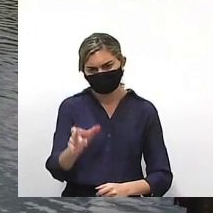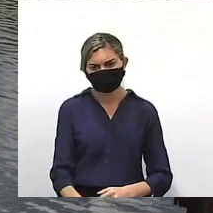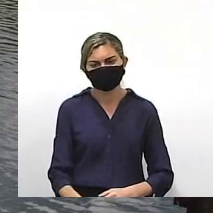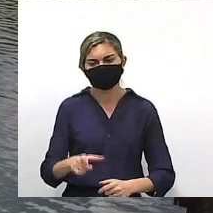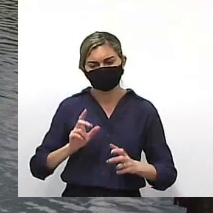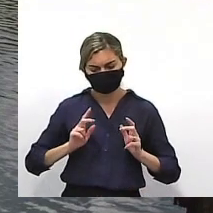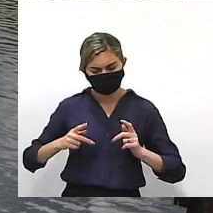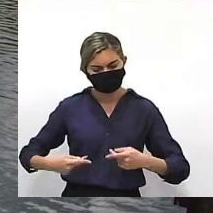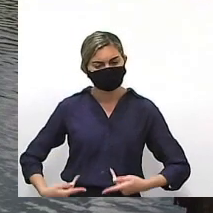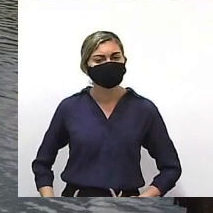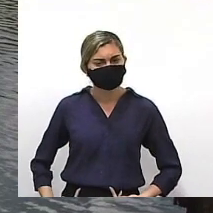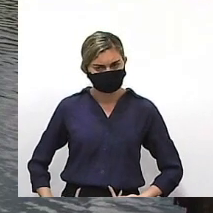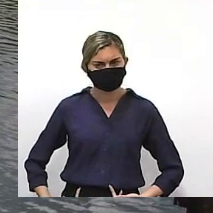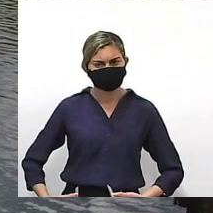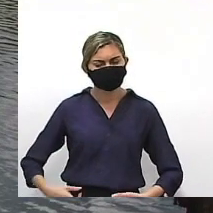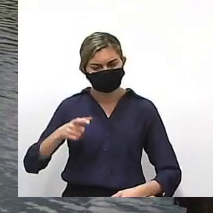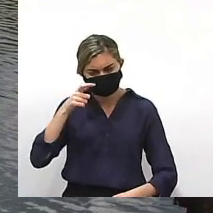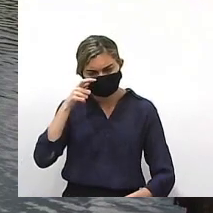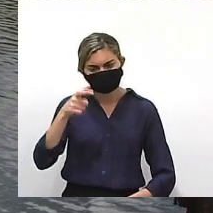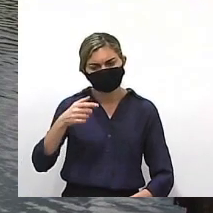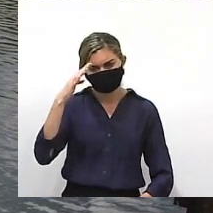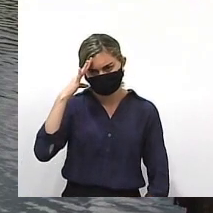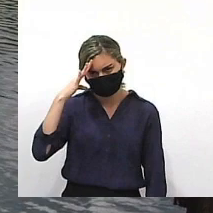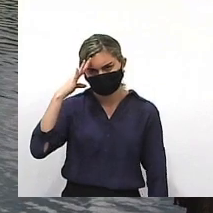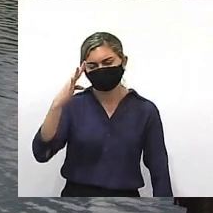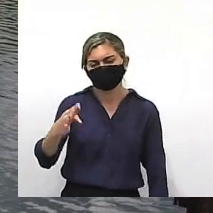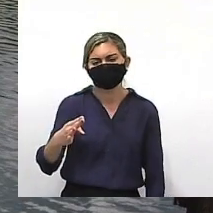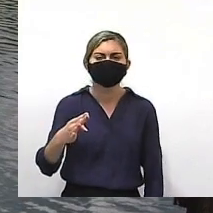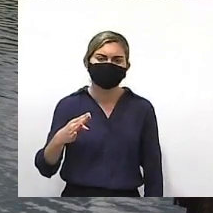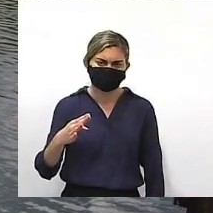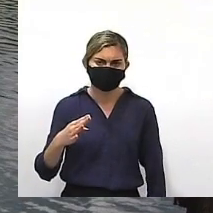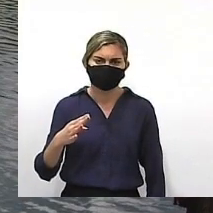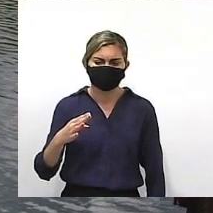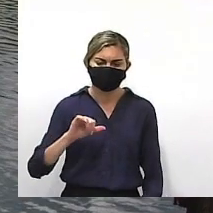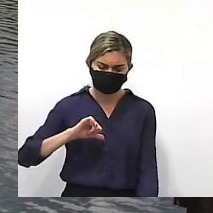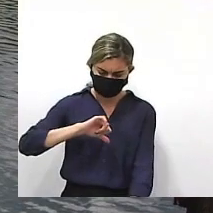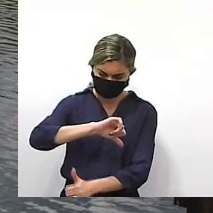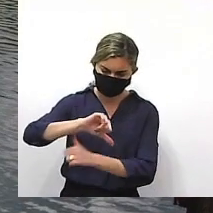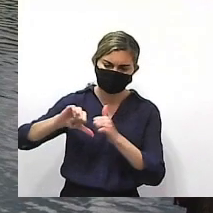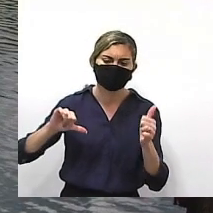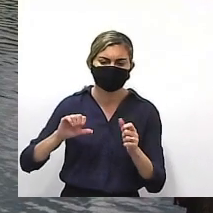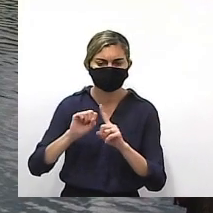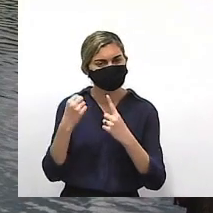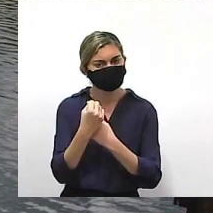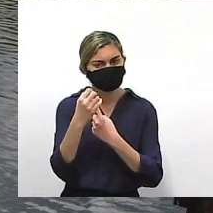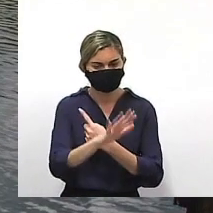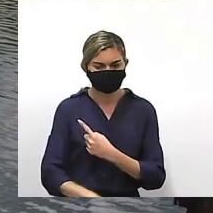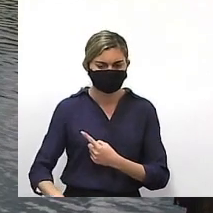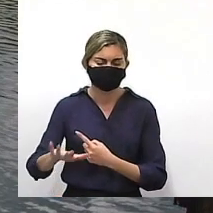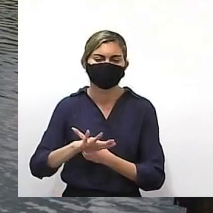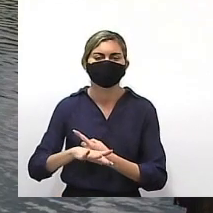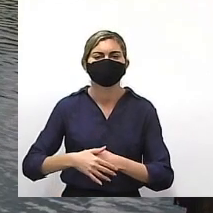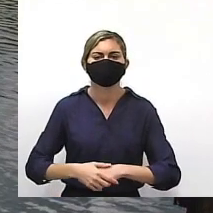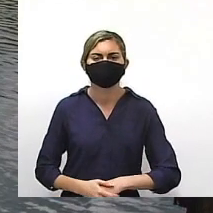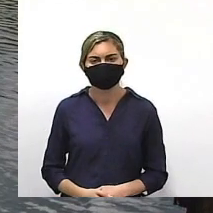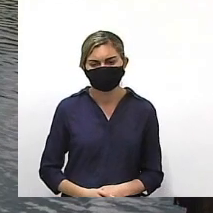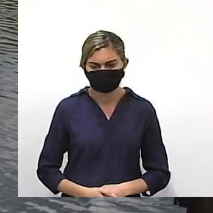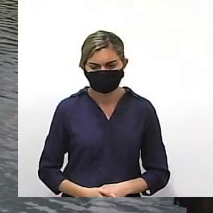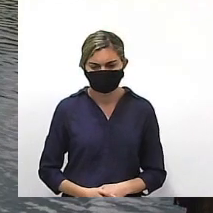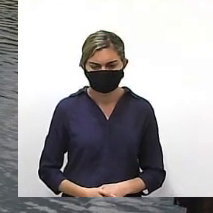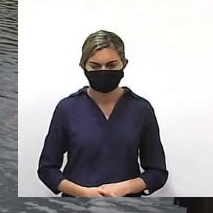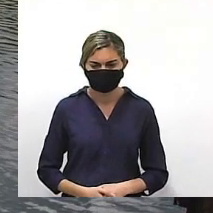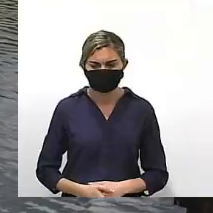humana e se interessa principalmente pela transformação social.